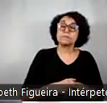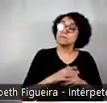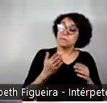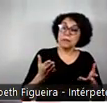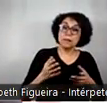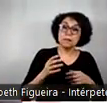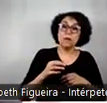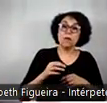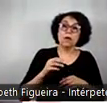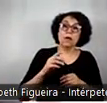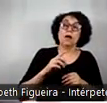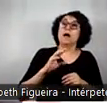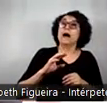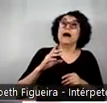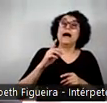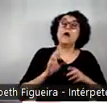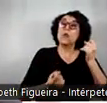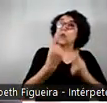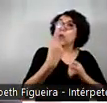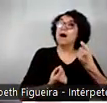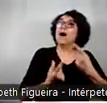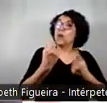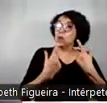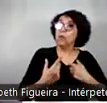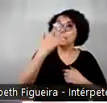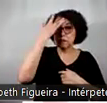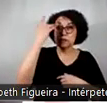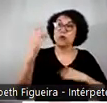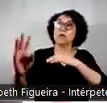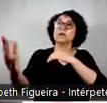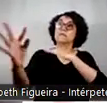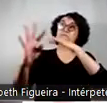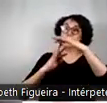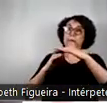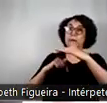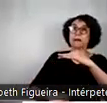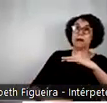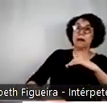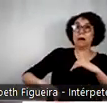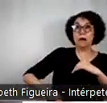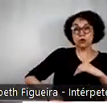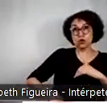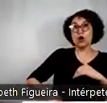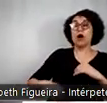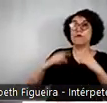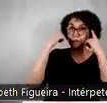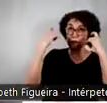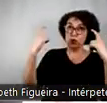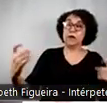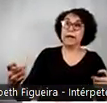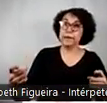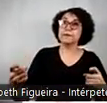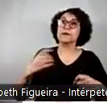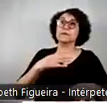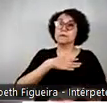como um processo, assim, de sofrimento, né, um processo de violência. Então, É um primeiro caso que eu trago, né, do João Manuel,